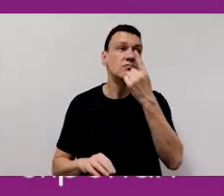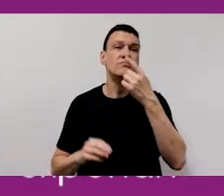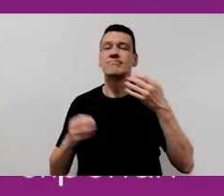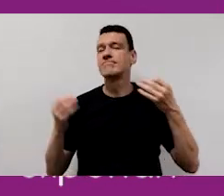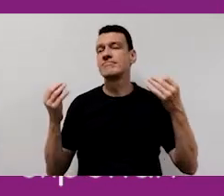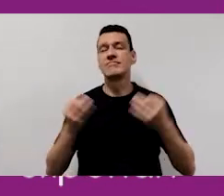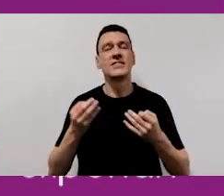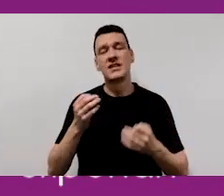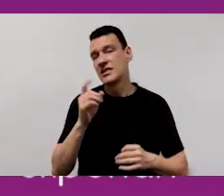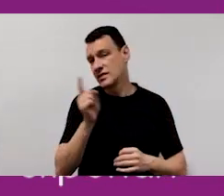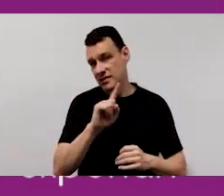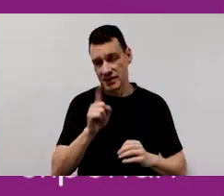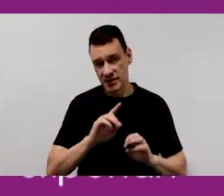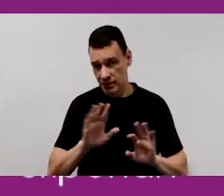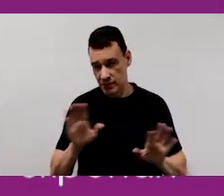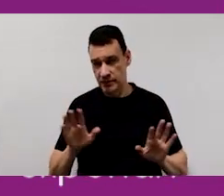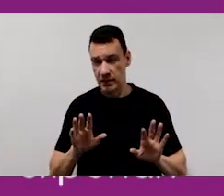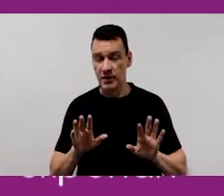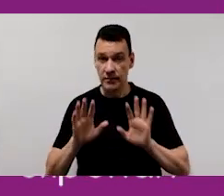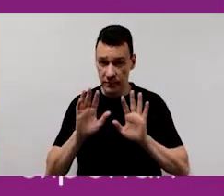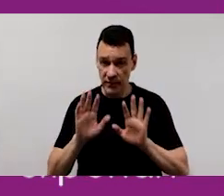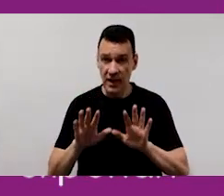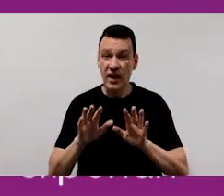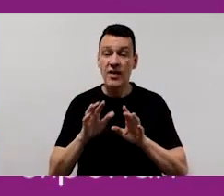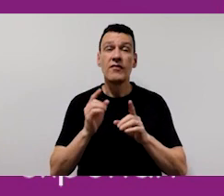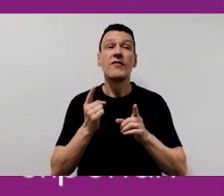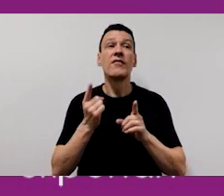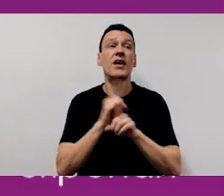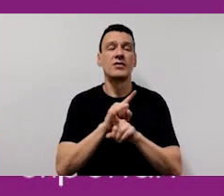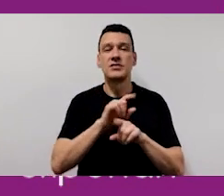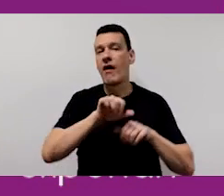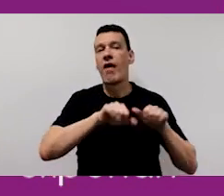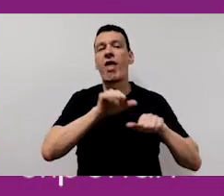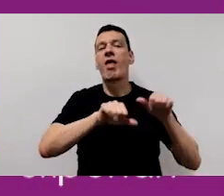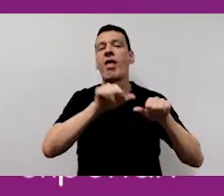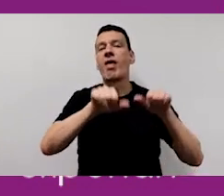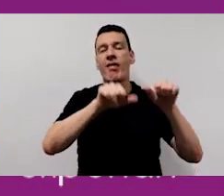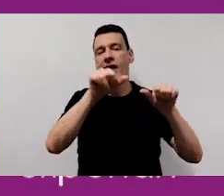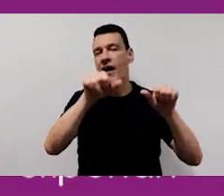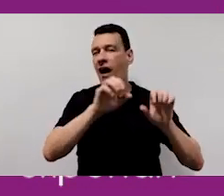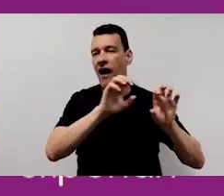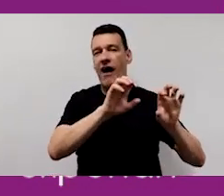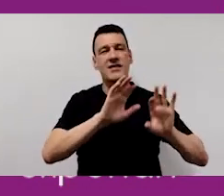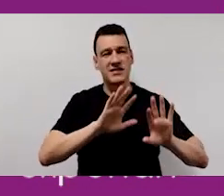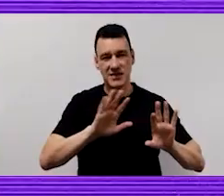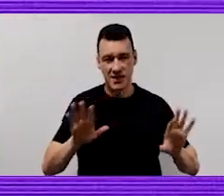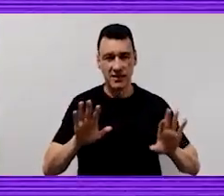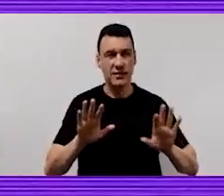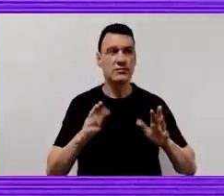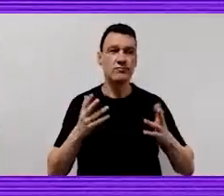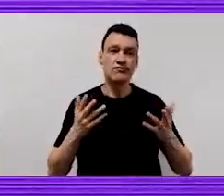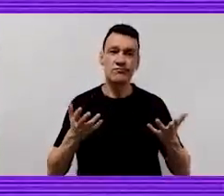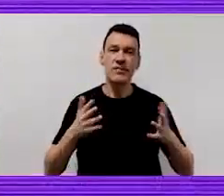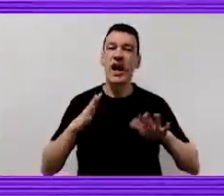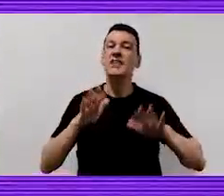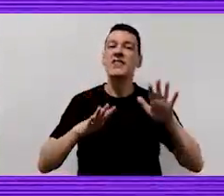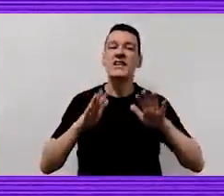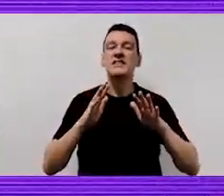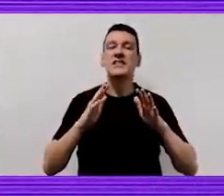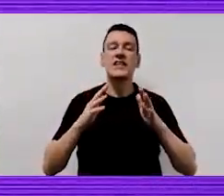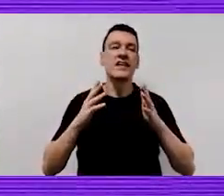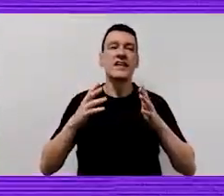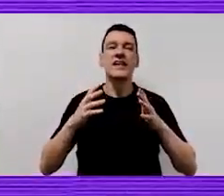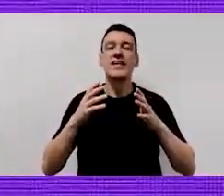não é determinística. Ela é dinâmica, ela muda. Dependendo da indústria, da região que você está, o